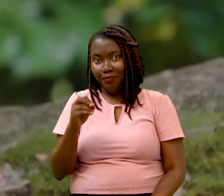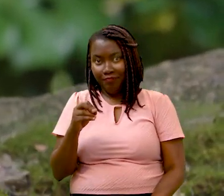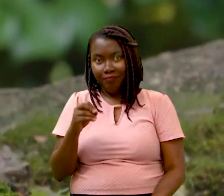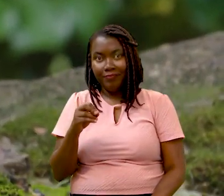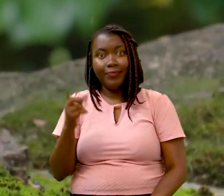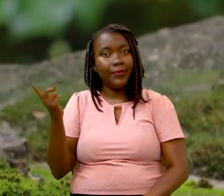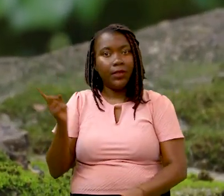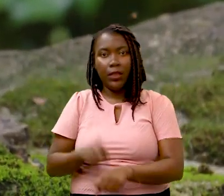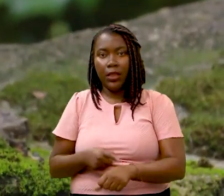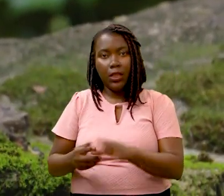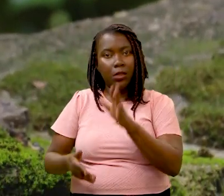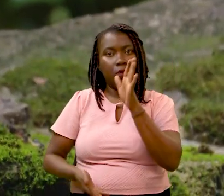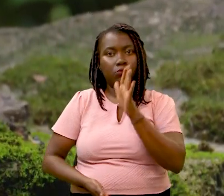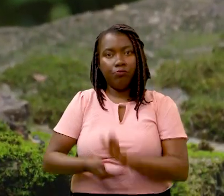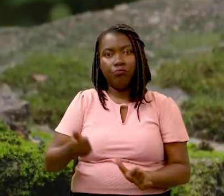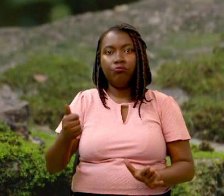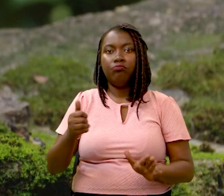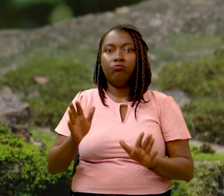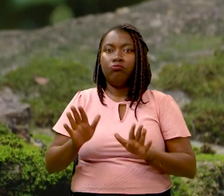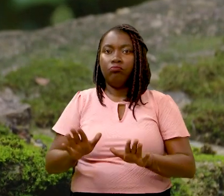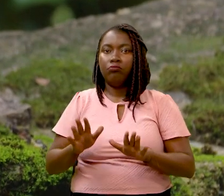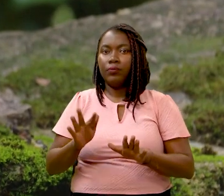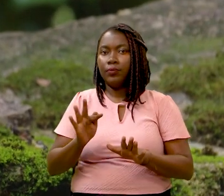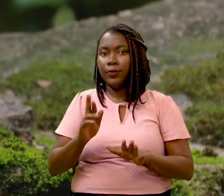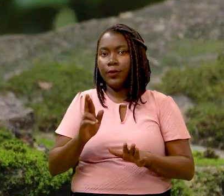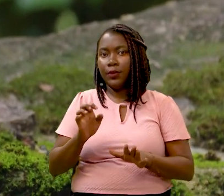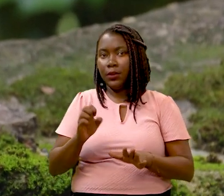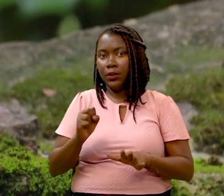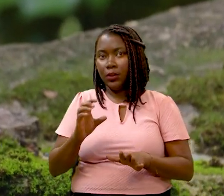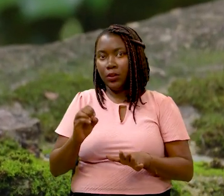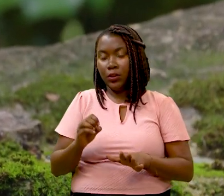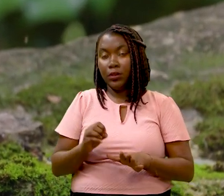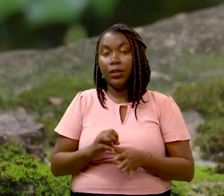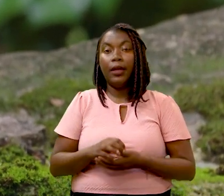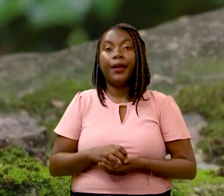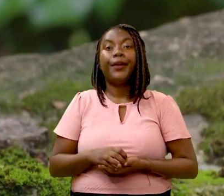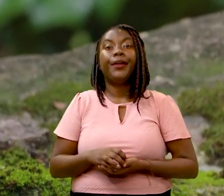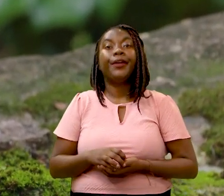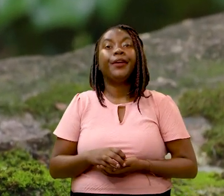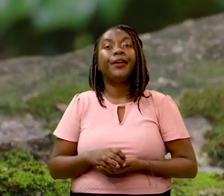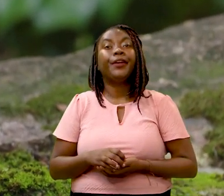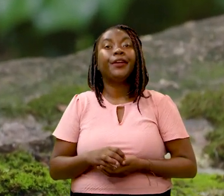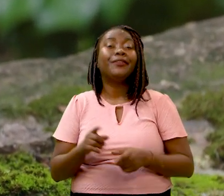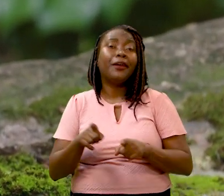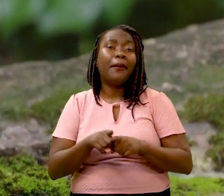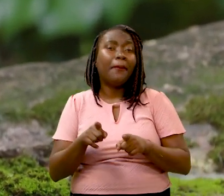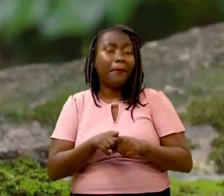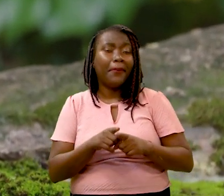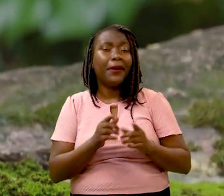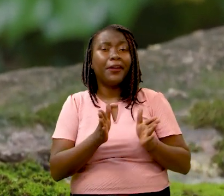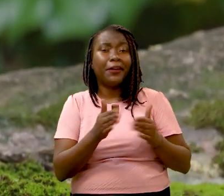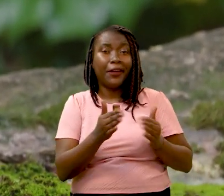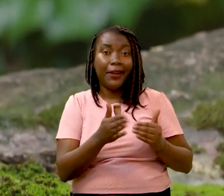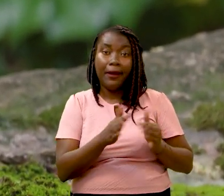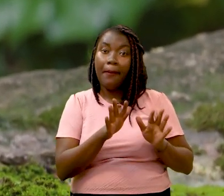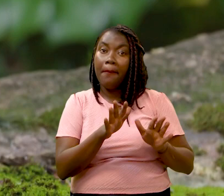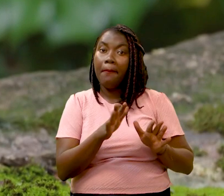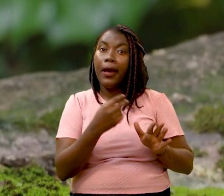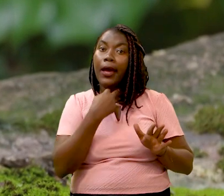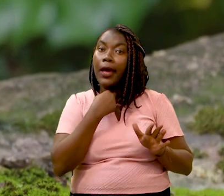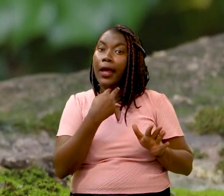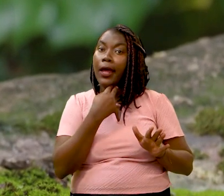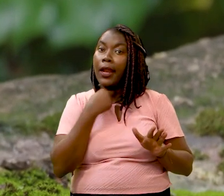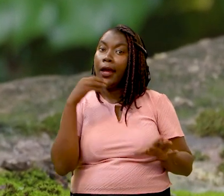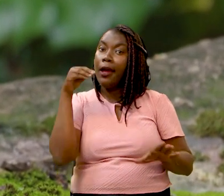ela permanece fresca por alguns dias. Mas também vale a de caixinha, desde que ela não tenha